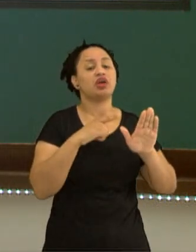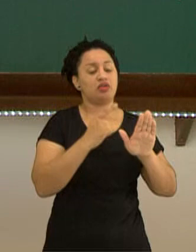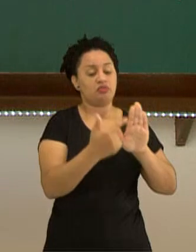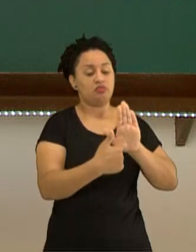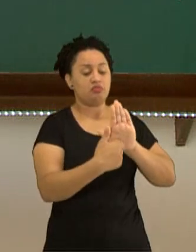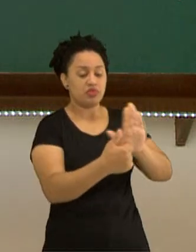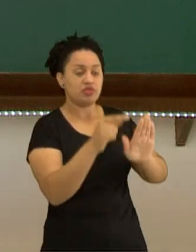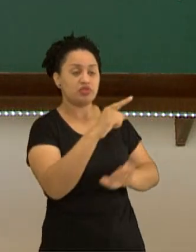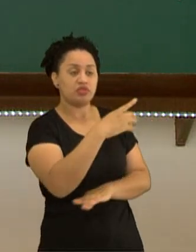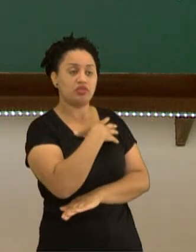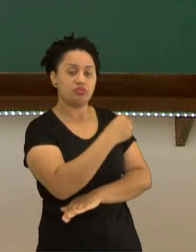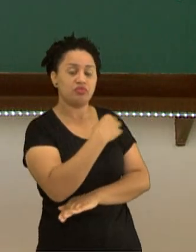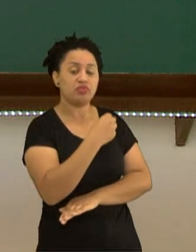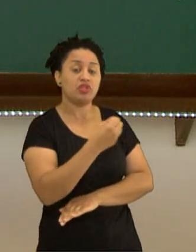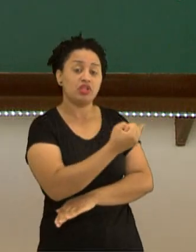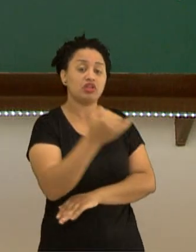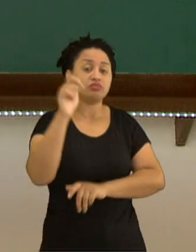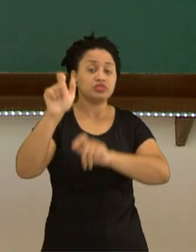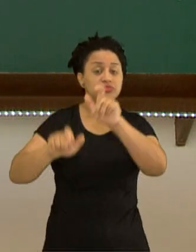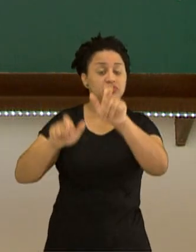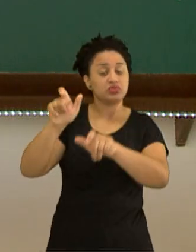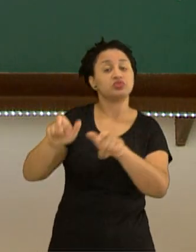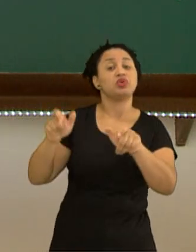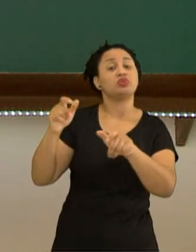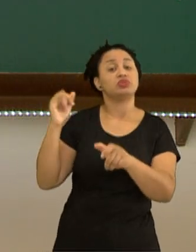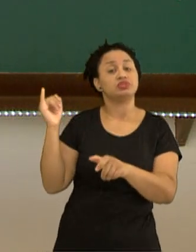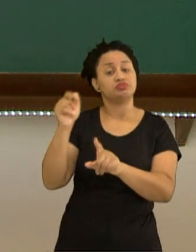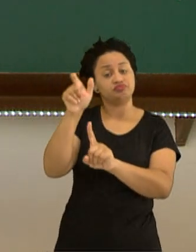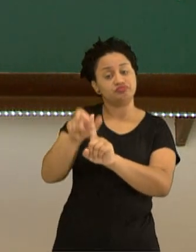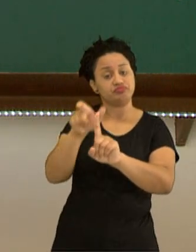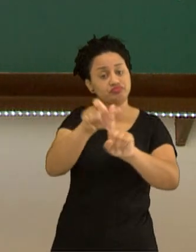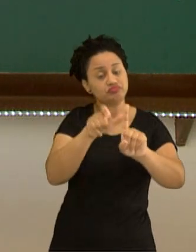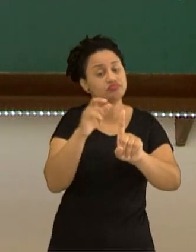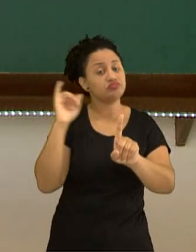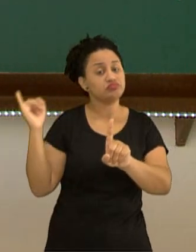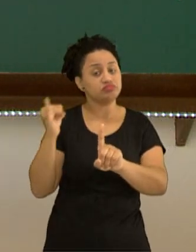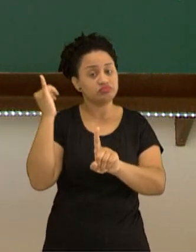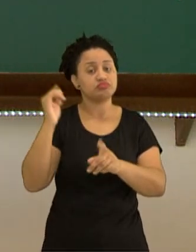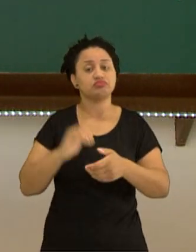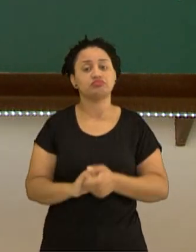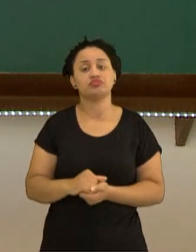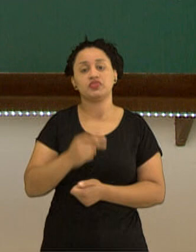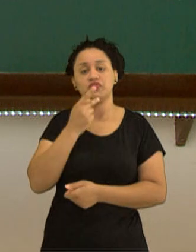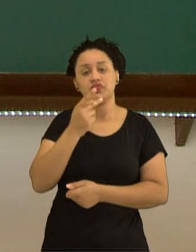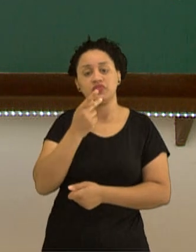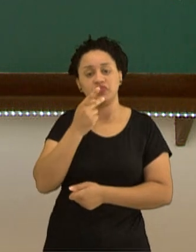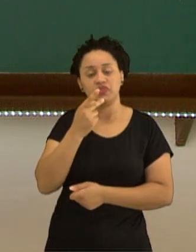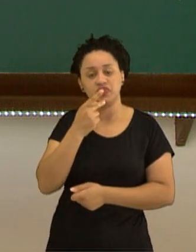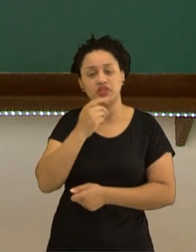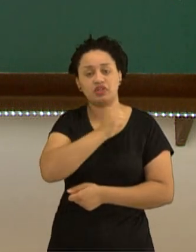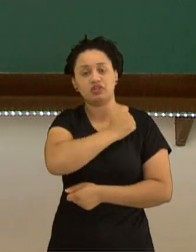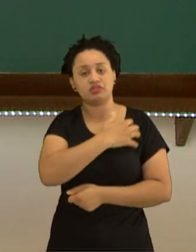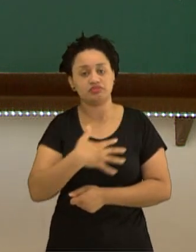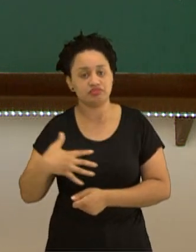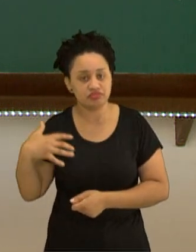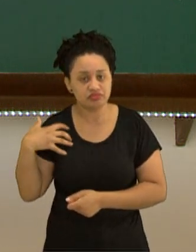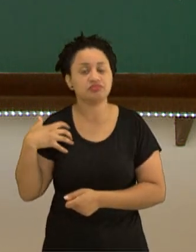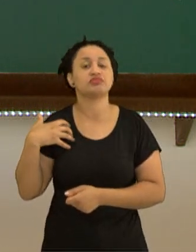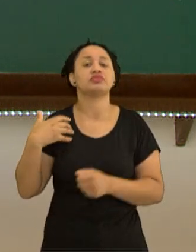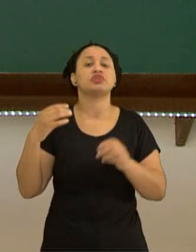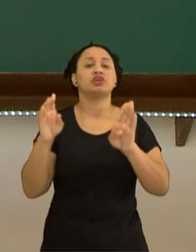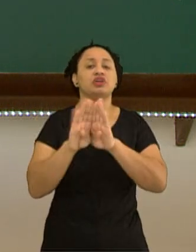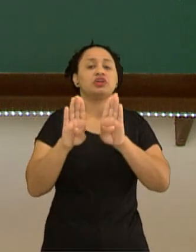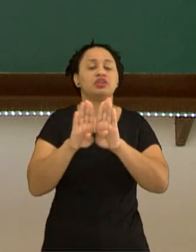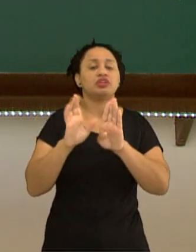seu filho algumas personalidades, alguns clássicos. E ela cita Aristóteles, como nós falamos no início também,